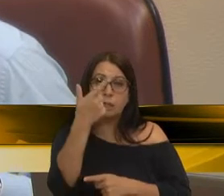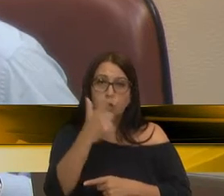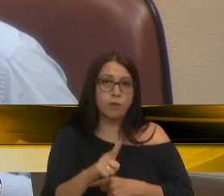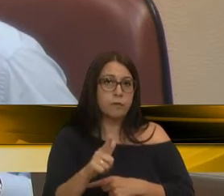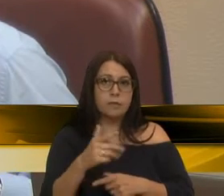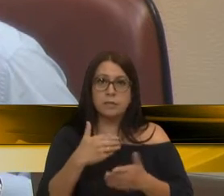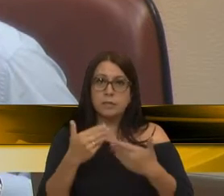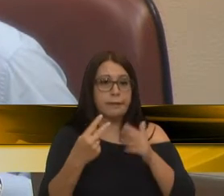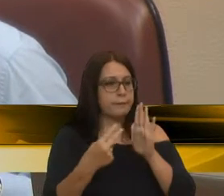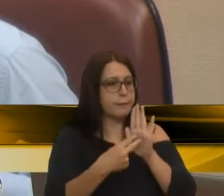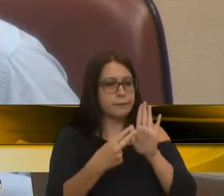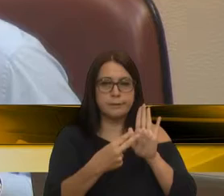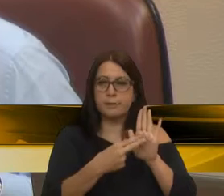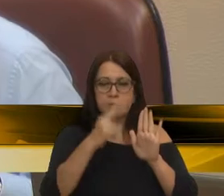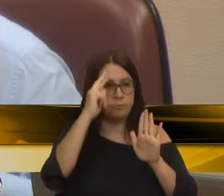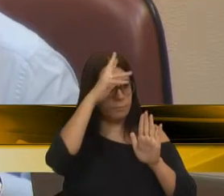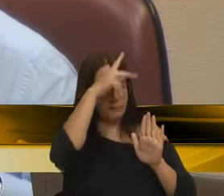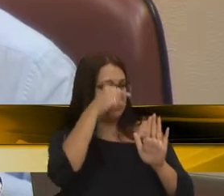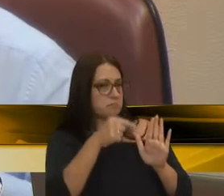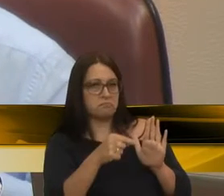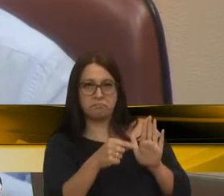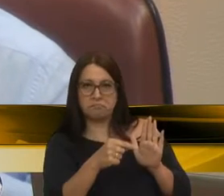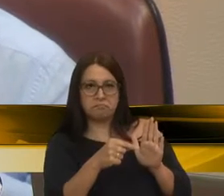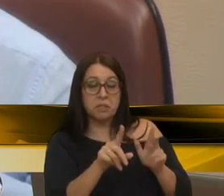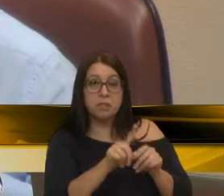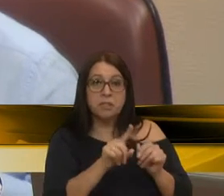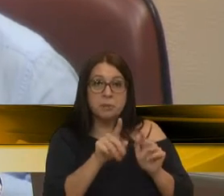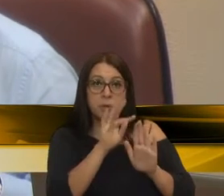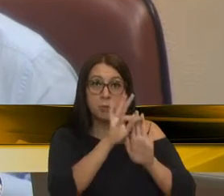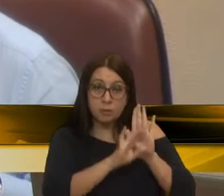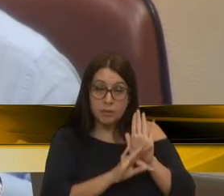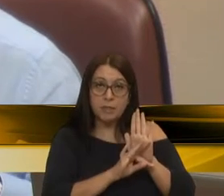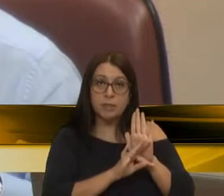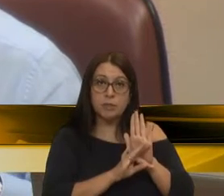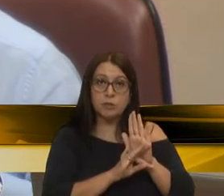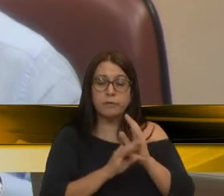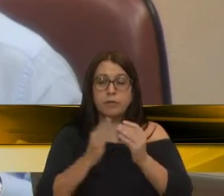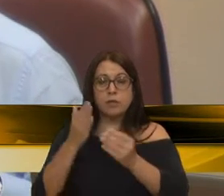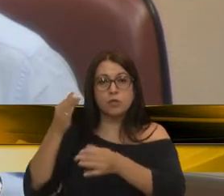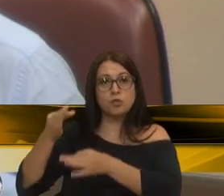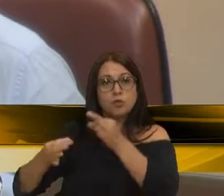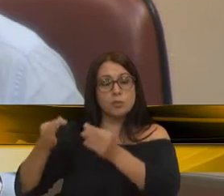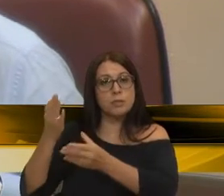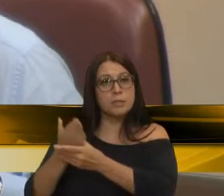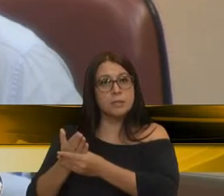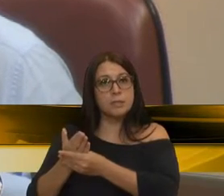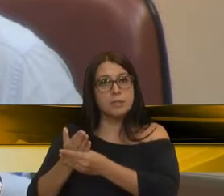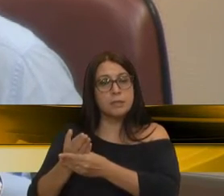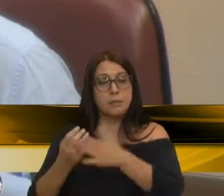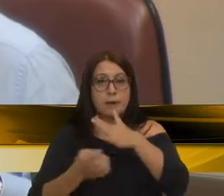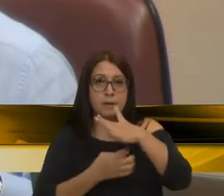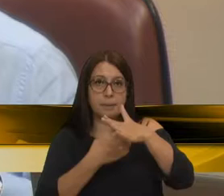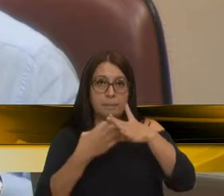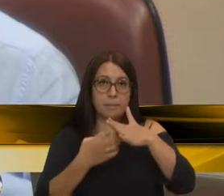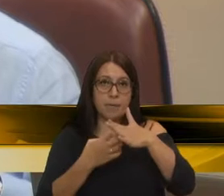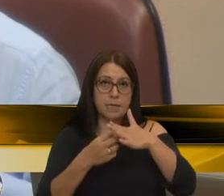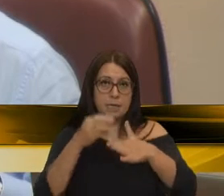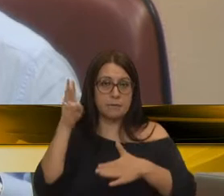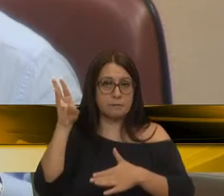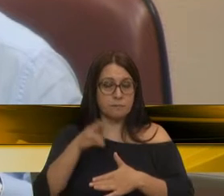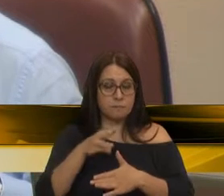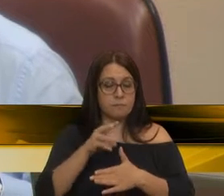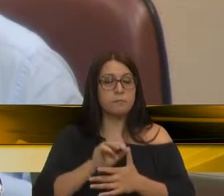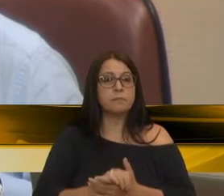qualquer atenção do prefeito como previsto a matéria foi judicializado pela empresa concessionária viação santa tereza